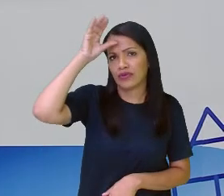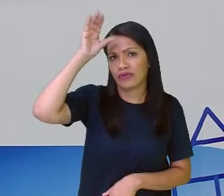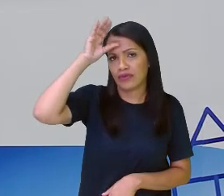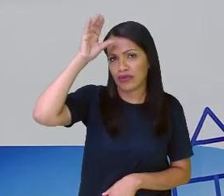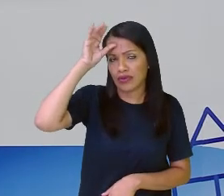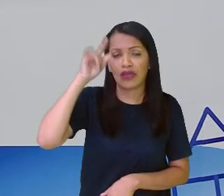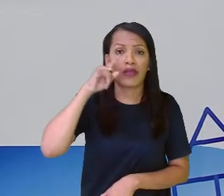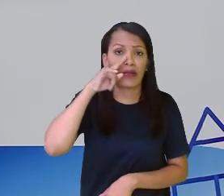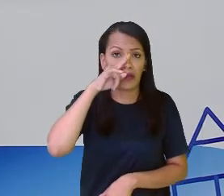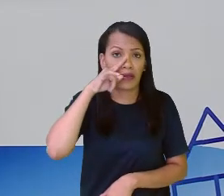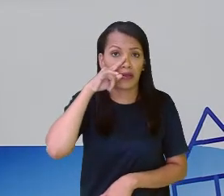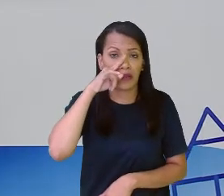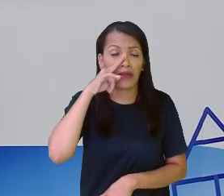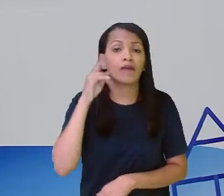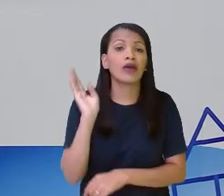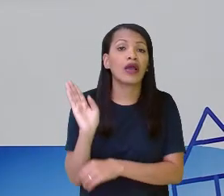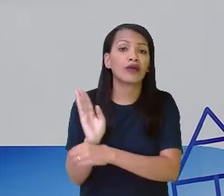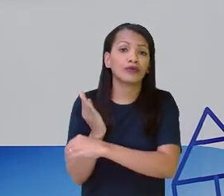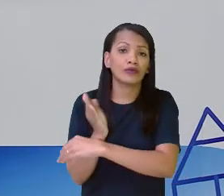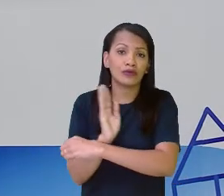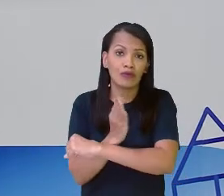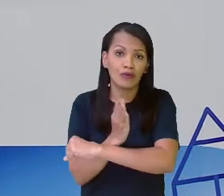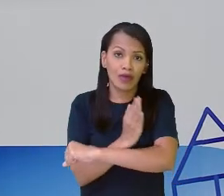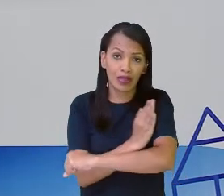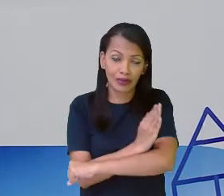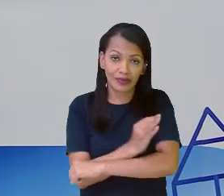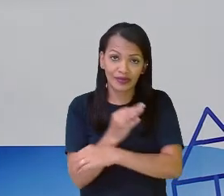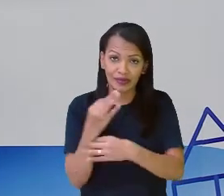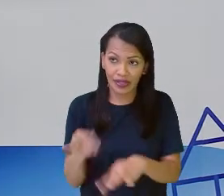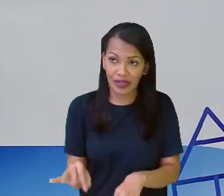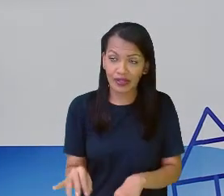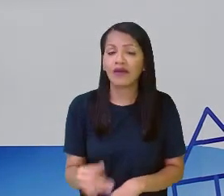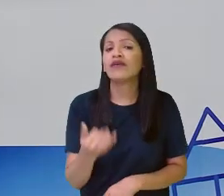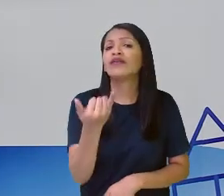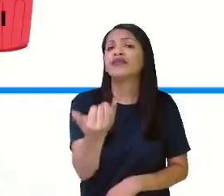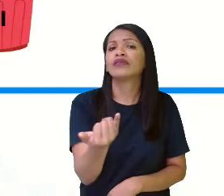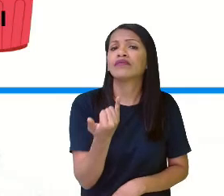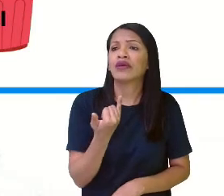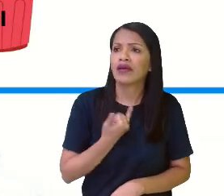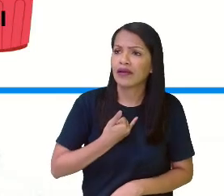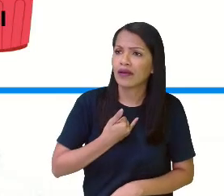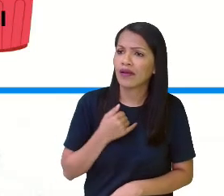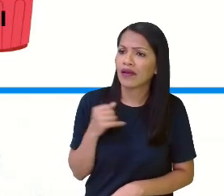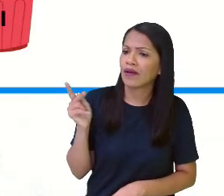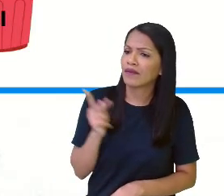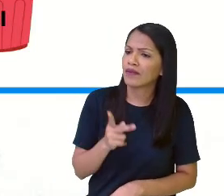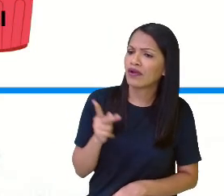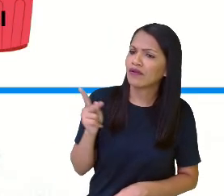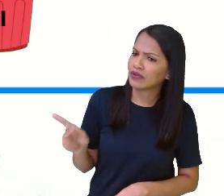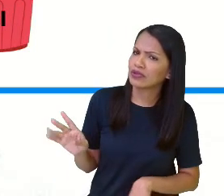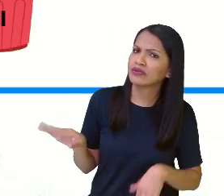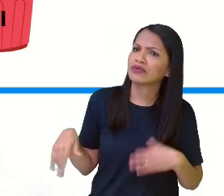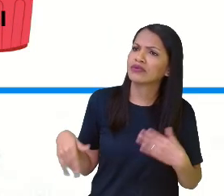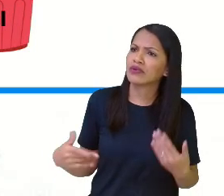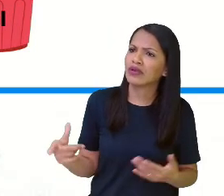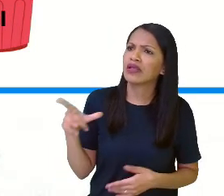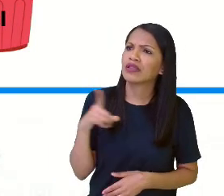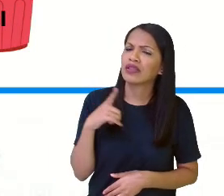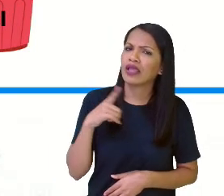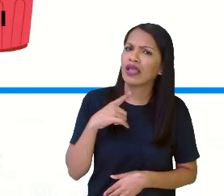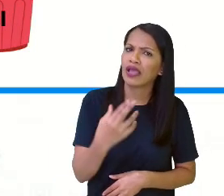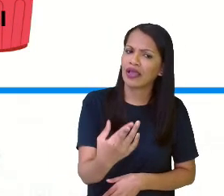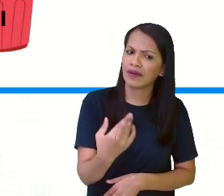em perigo por causa dos tubarões, né? Então, diz para mim aí no chat, professora Abigail, será que a gente tem